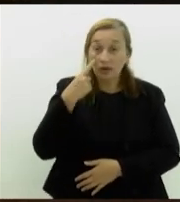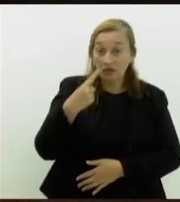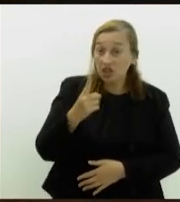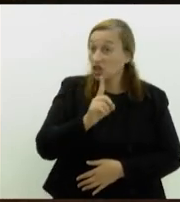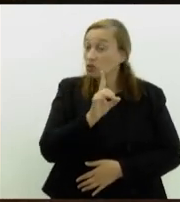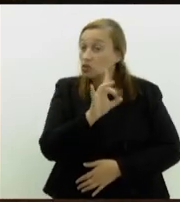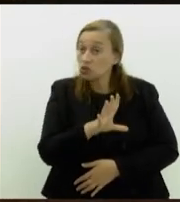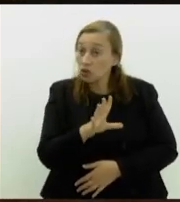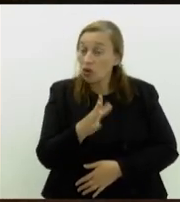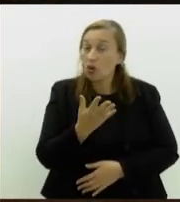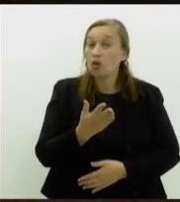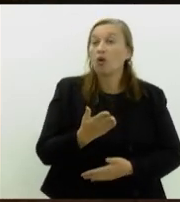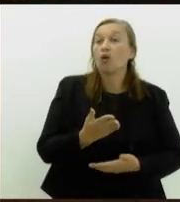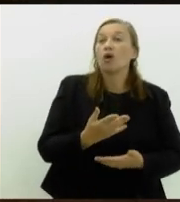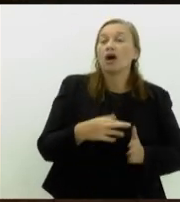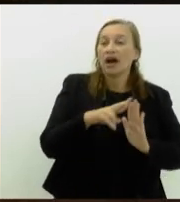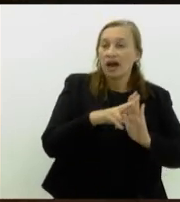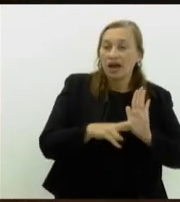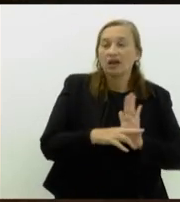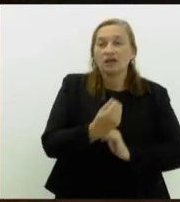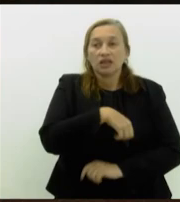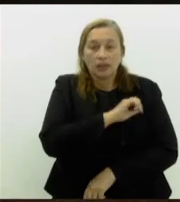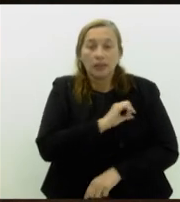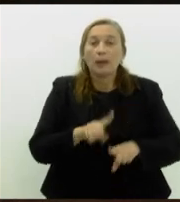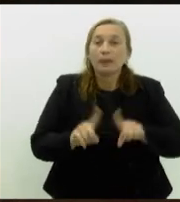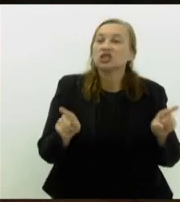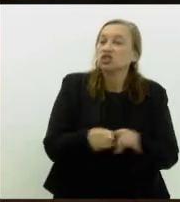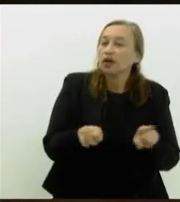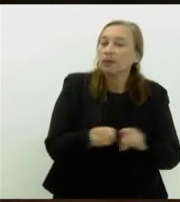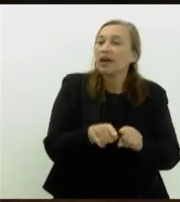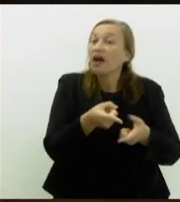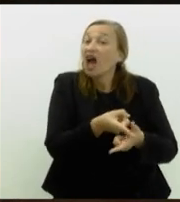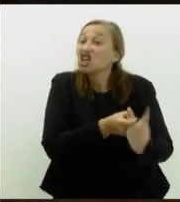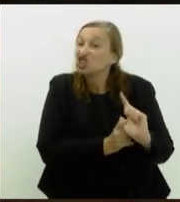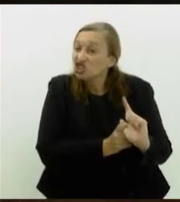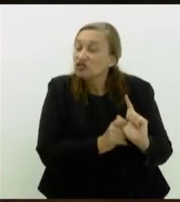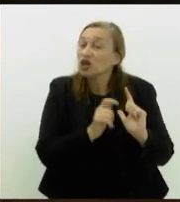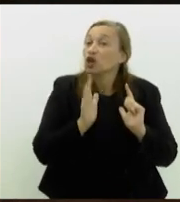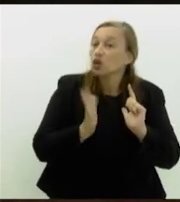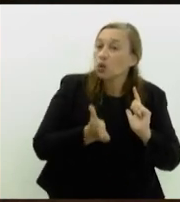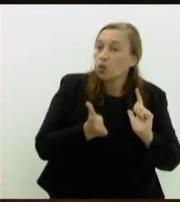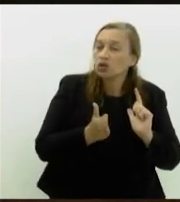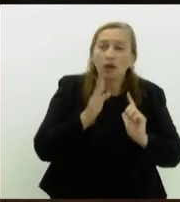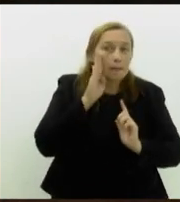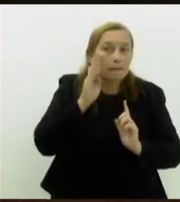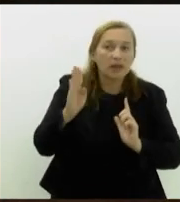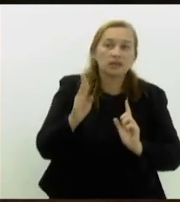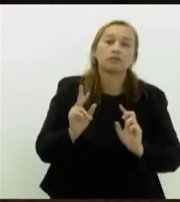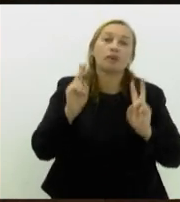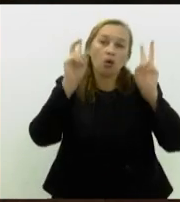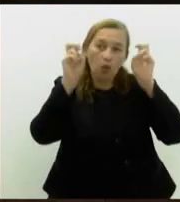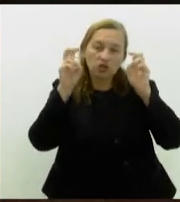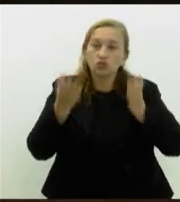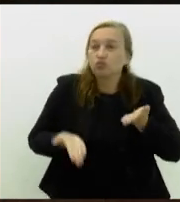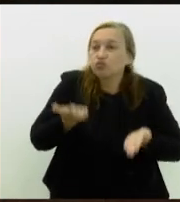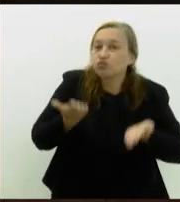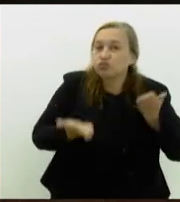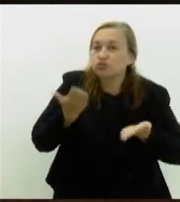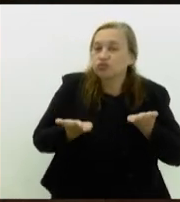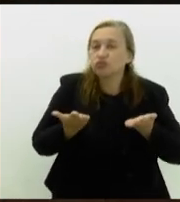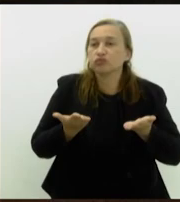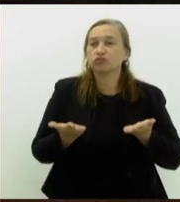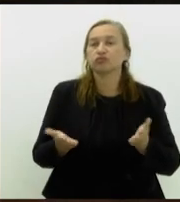o regime de recuperação fiscal, mas também a questão da dívida, que é hoje um ponto fundamental de desequilíbrio no nosso